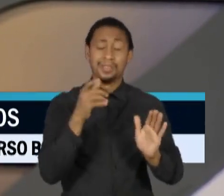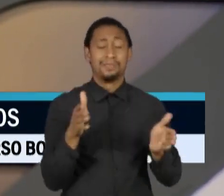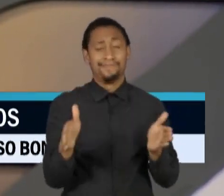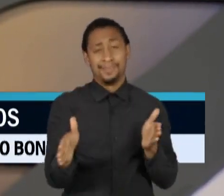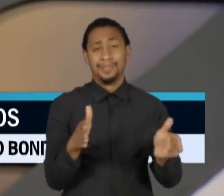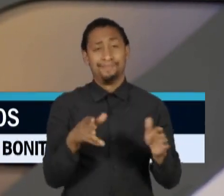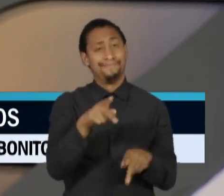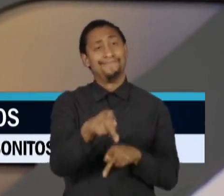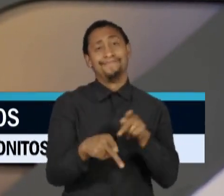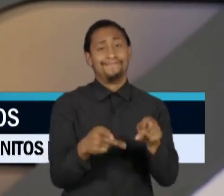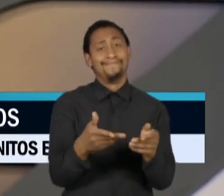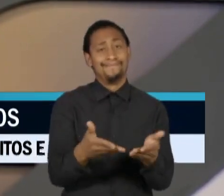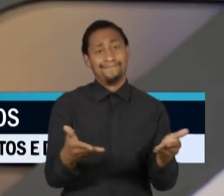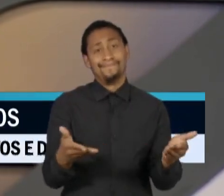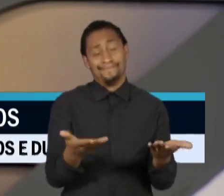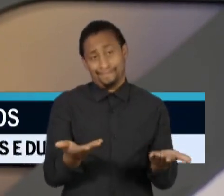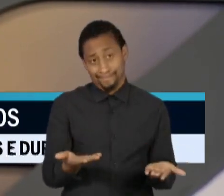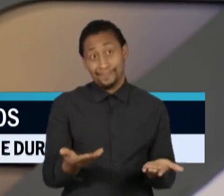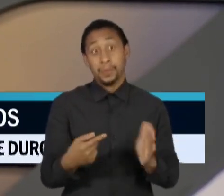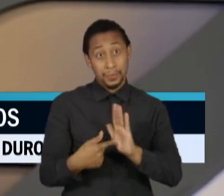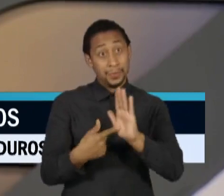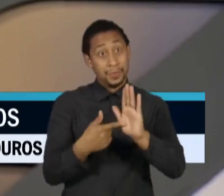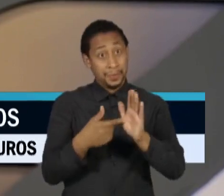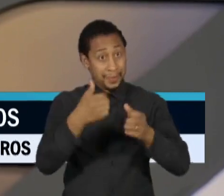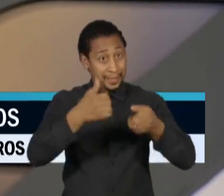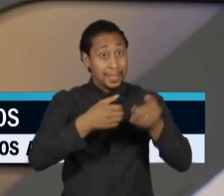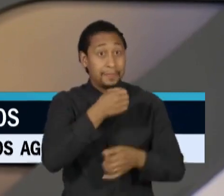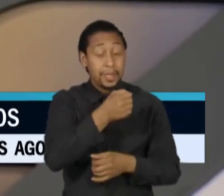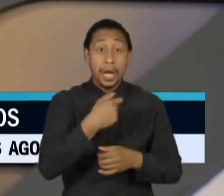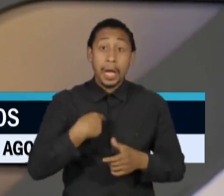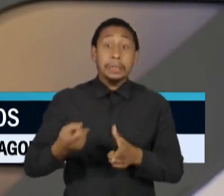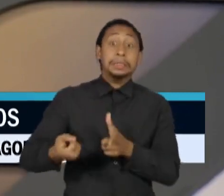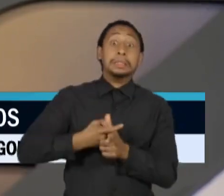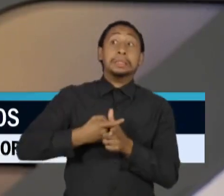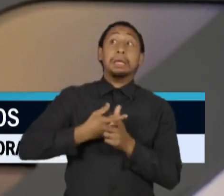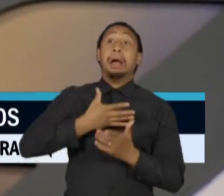da população mesmo, como aquele senhor falou. Estou enrolado até hoje.